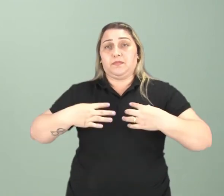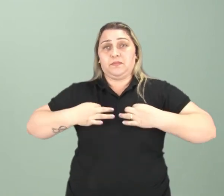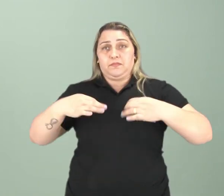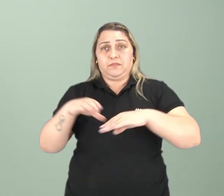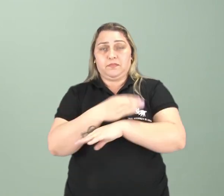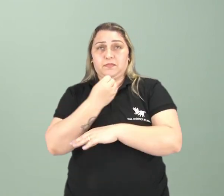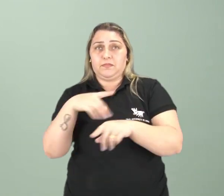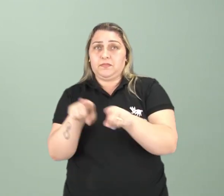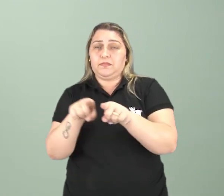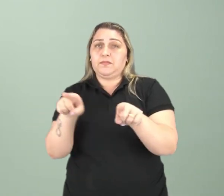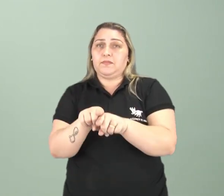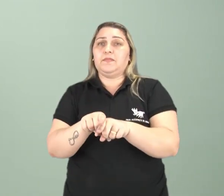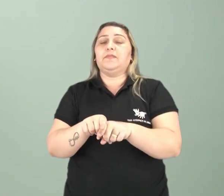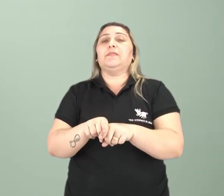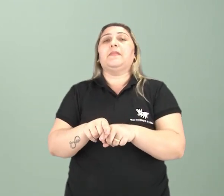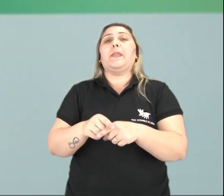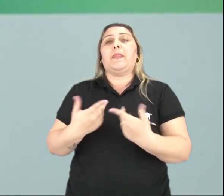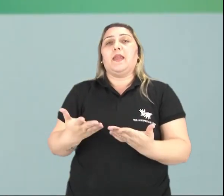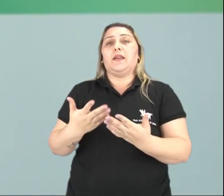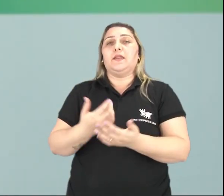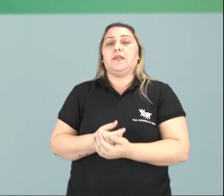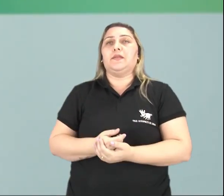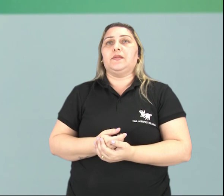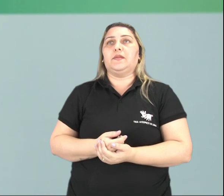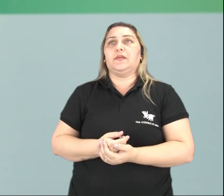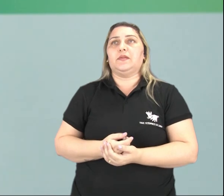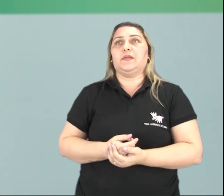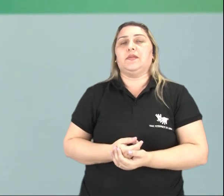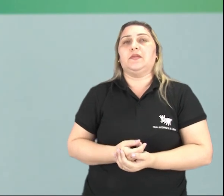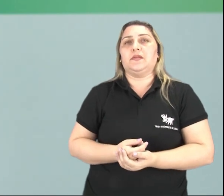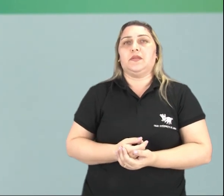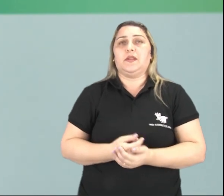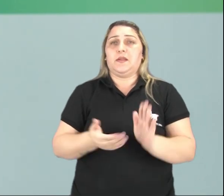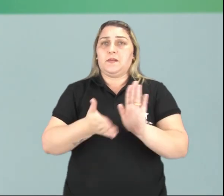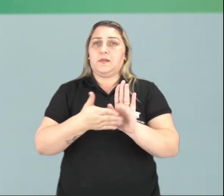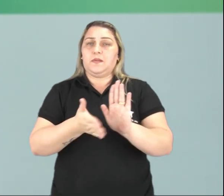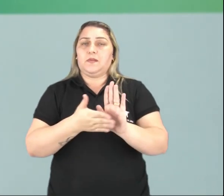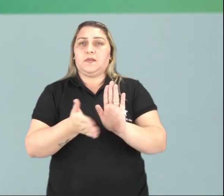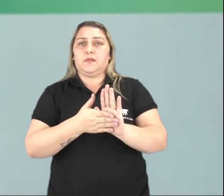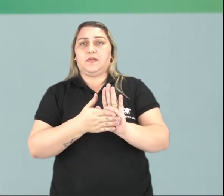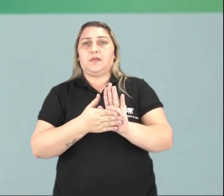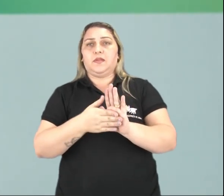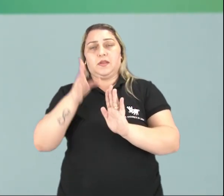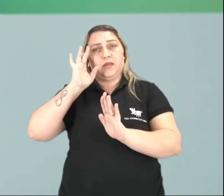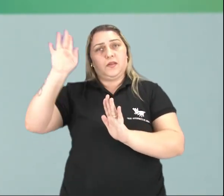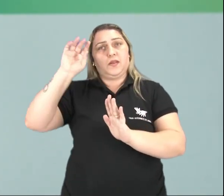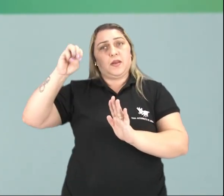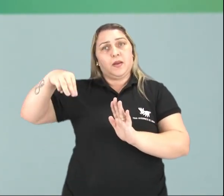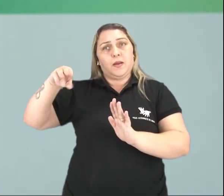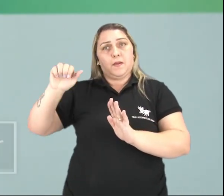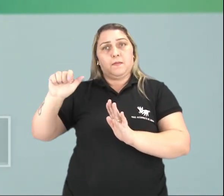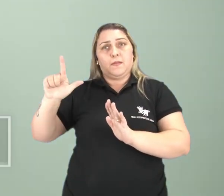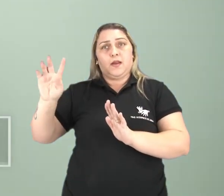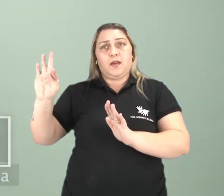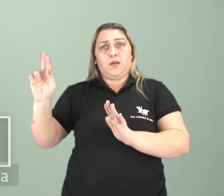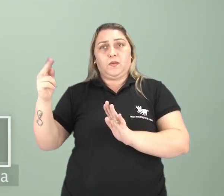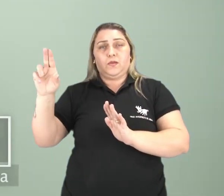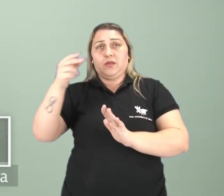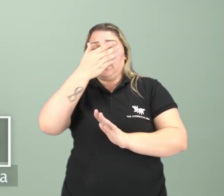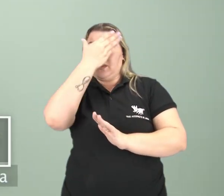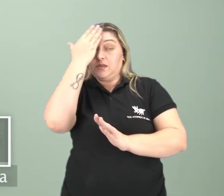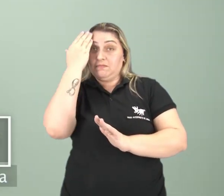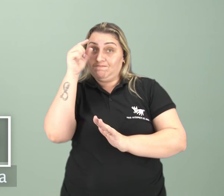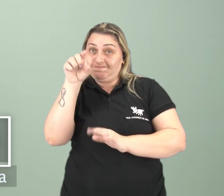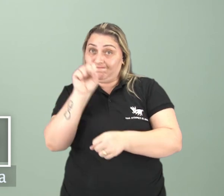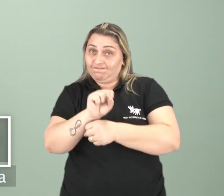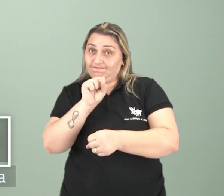eles seriam aí os aprisionados, os apenados nessa proposta da teoria de Malthus, ok? Espero que vocês tenham entendido,